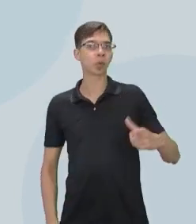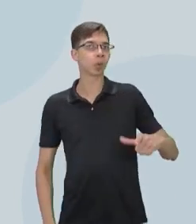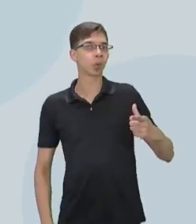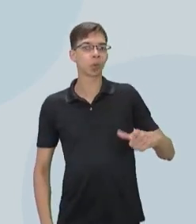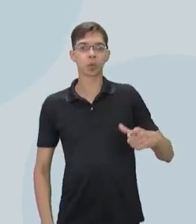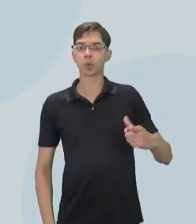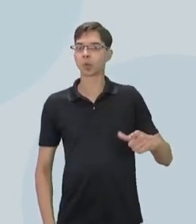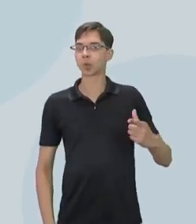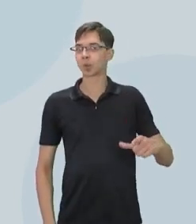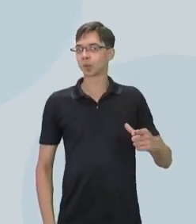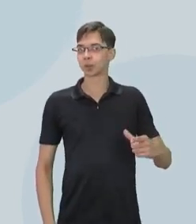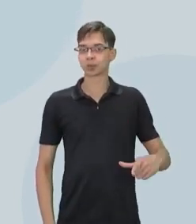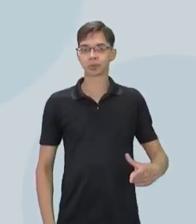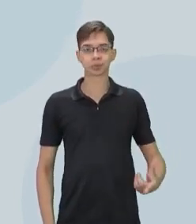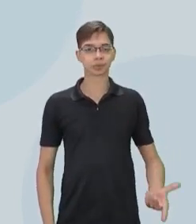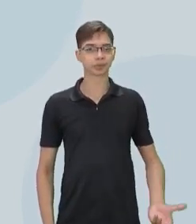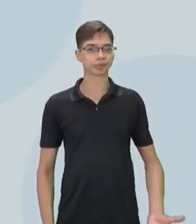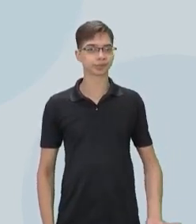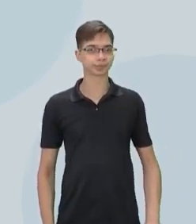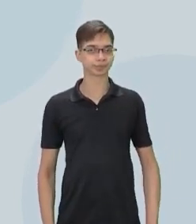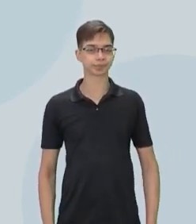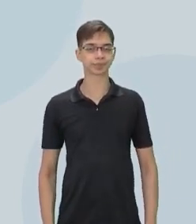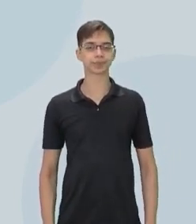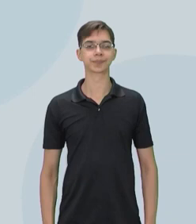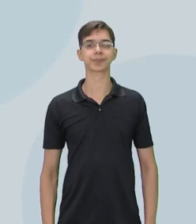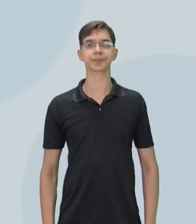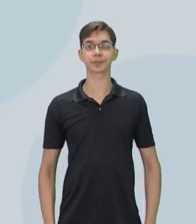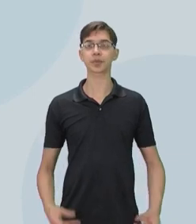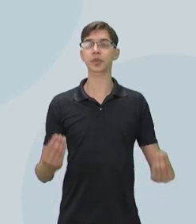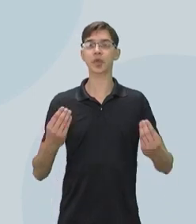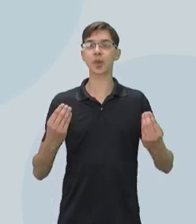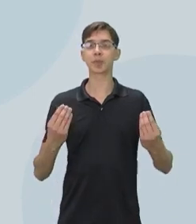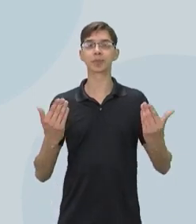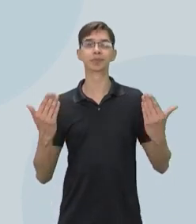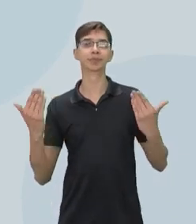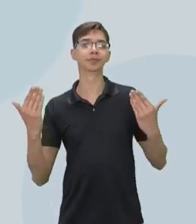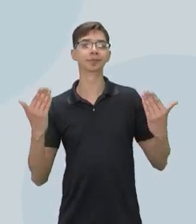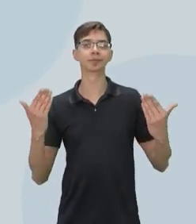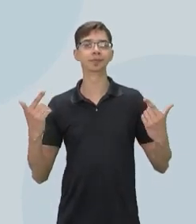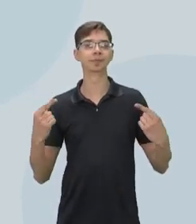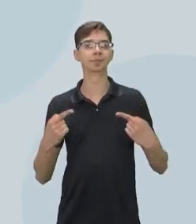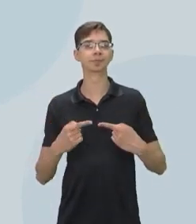esse pedacinho. Se a gente for correlacionar essa